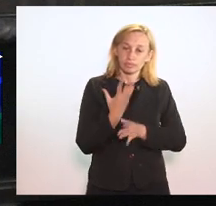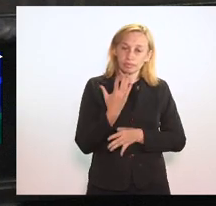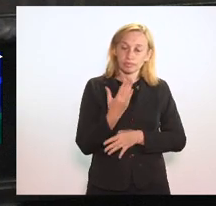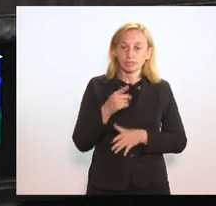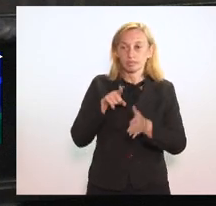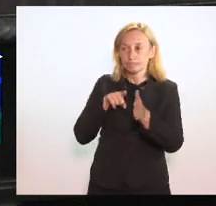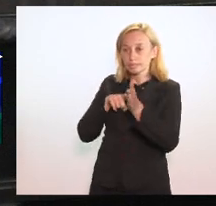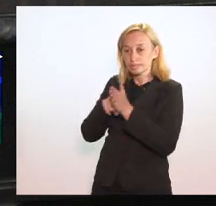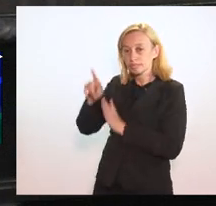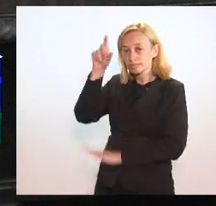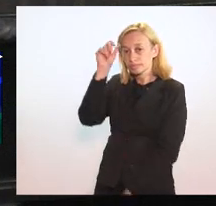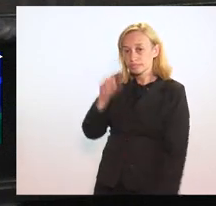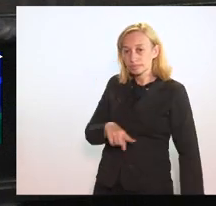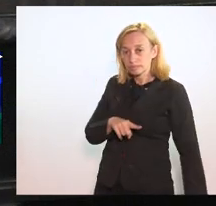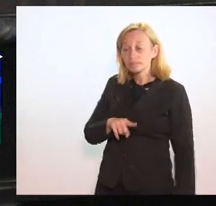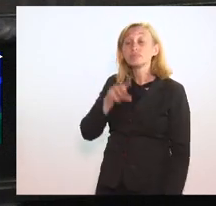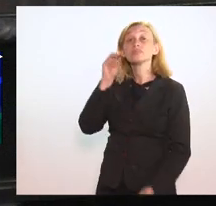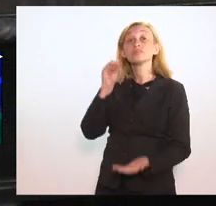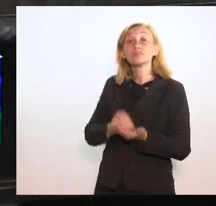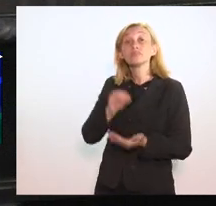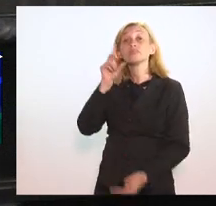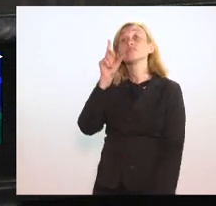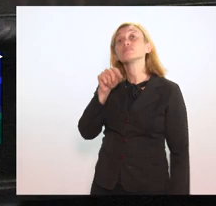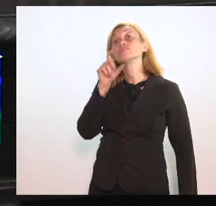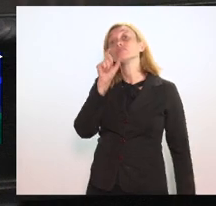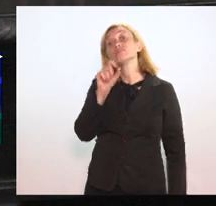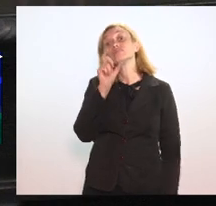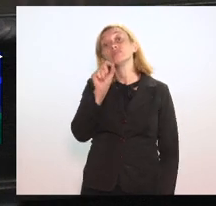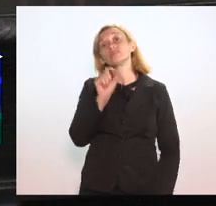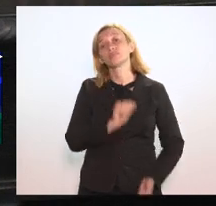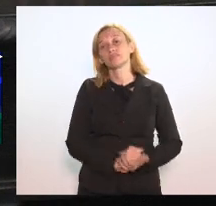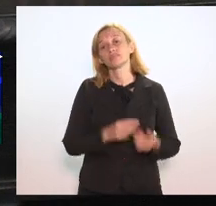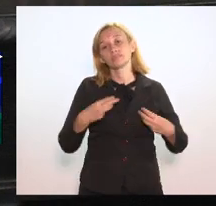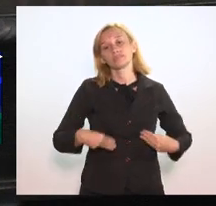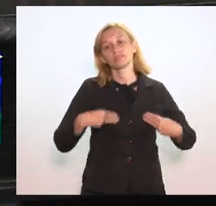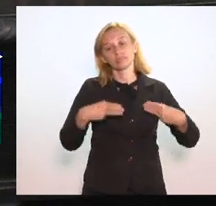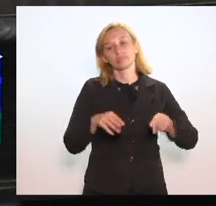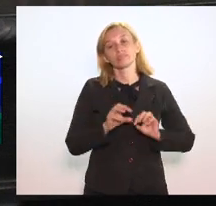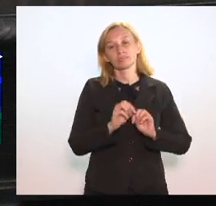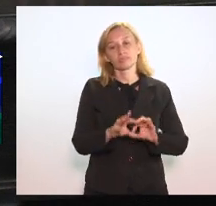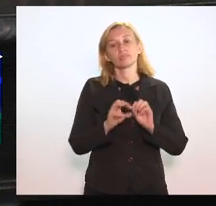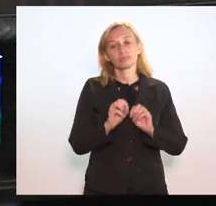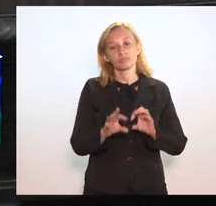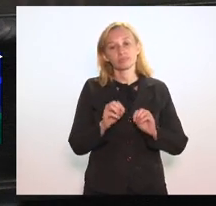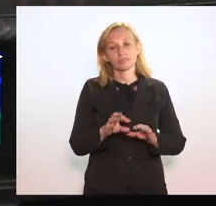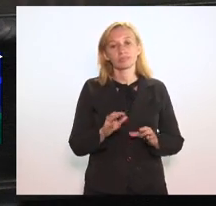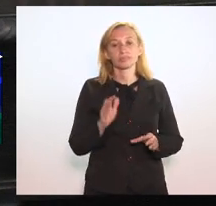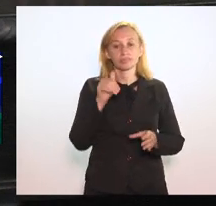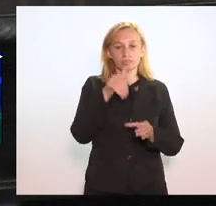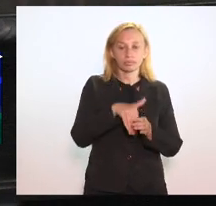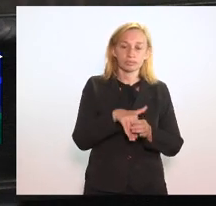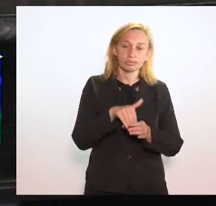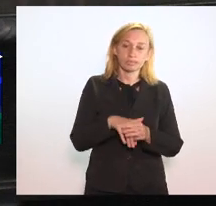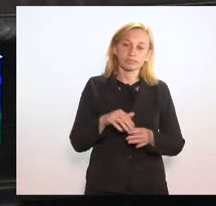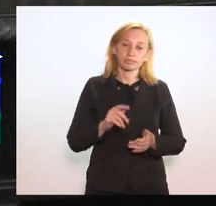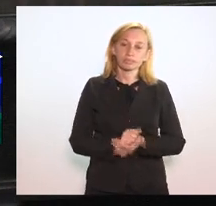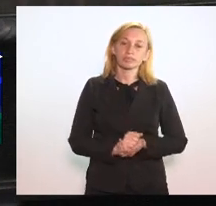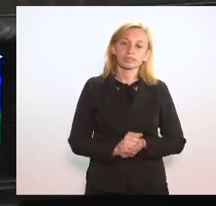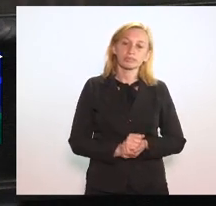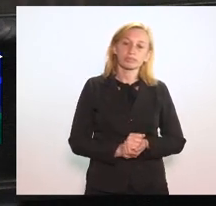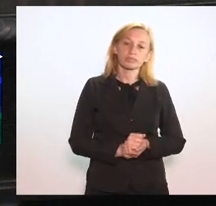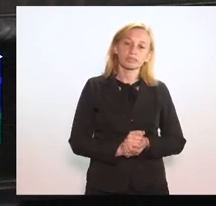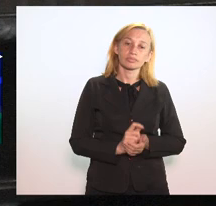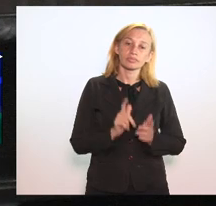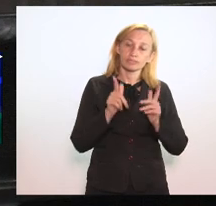é o que que falta ao Ministério da Educação para adotar a mesma medida